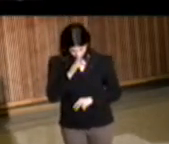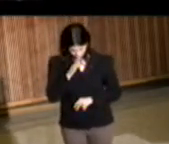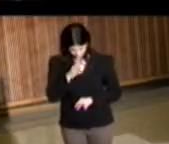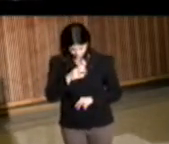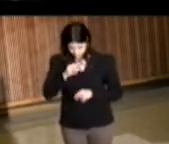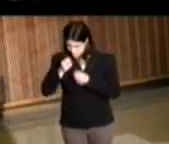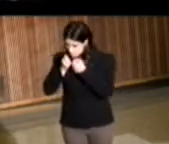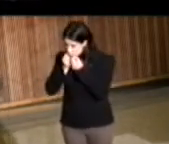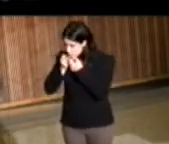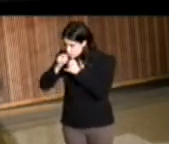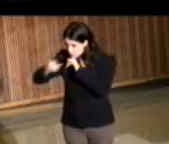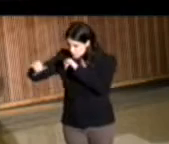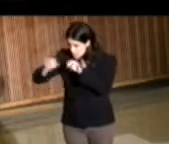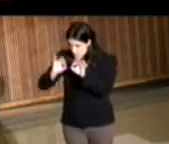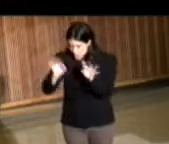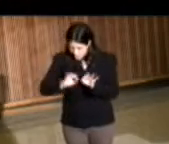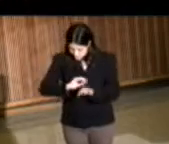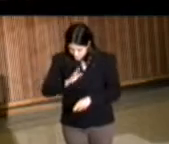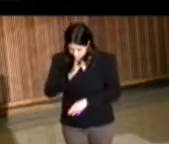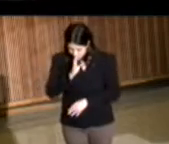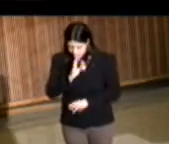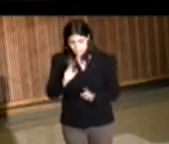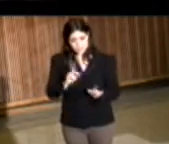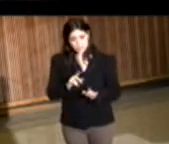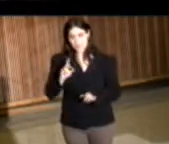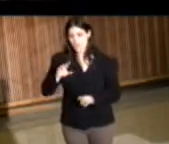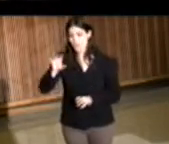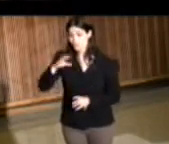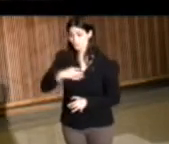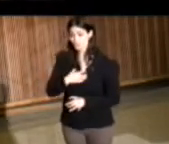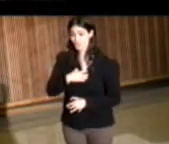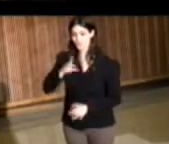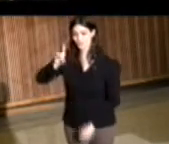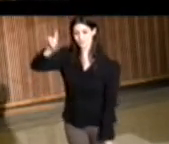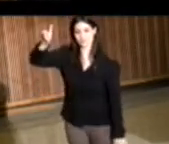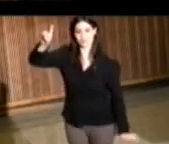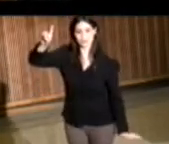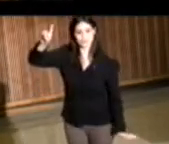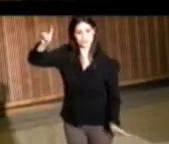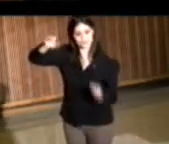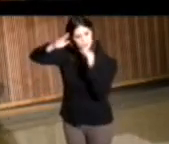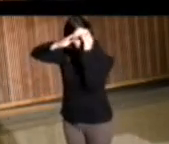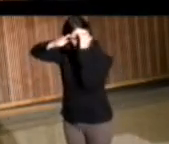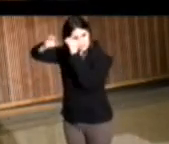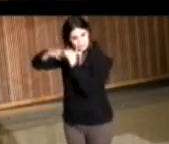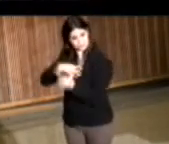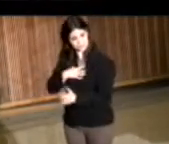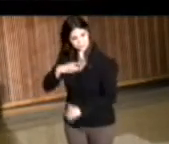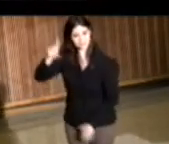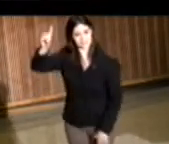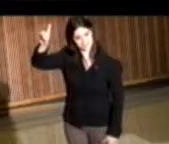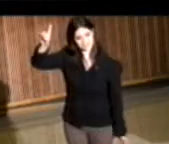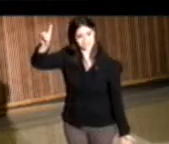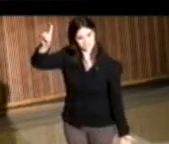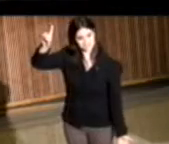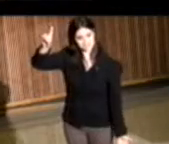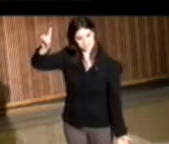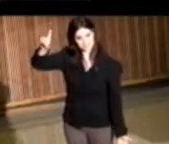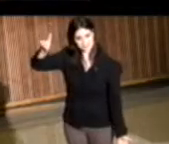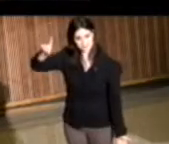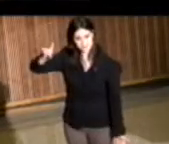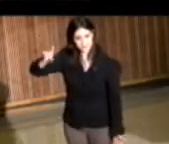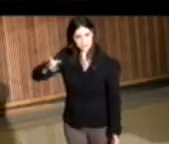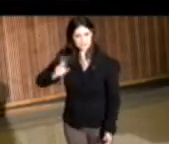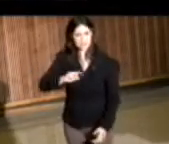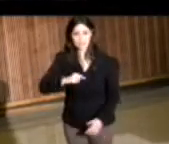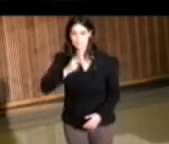entendeu. Quem manda é Jesus. A gente vai ter que aprender a fazer do jeito dele. E esse é um sinal para você e